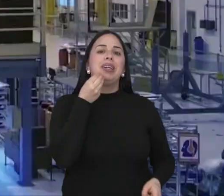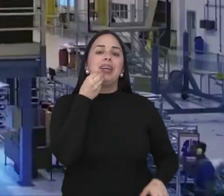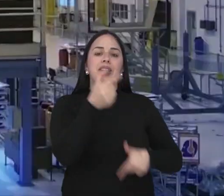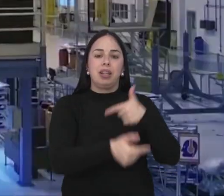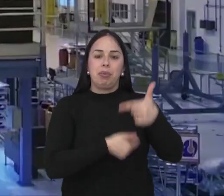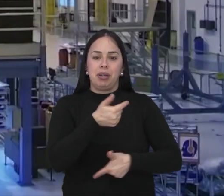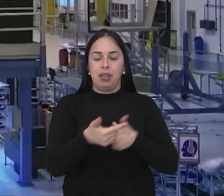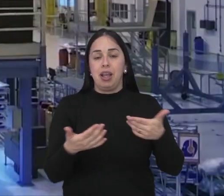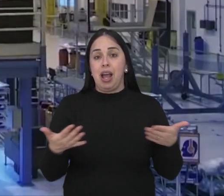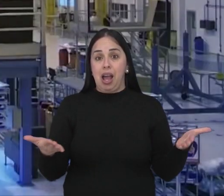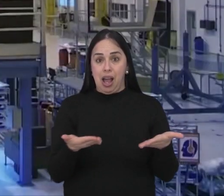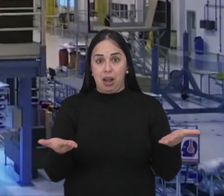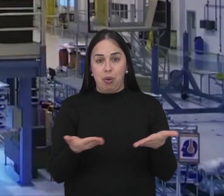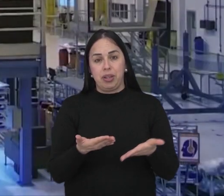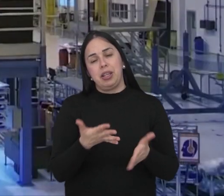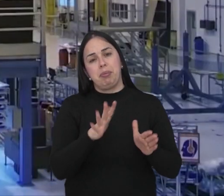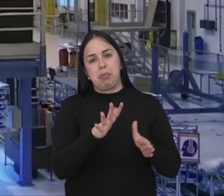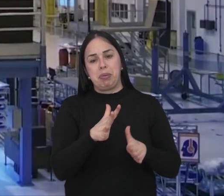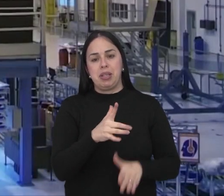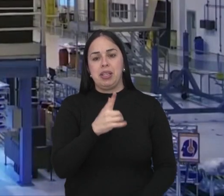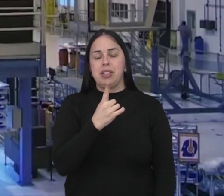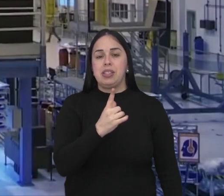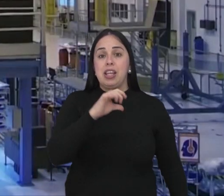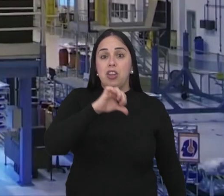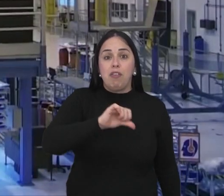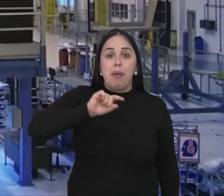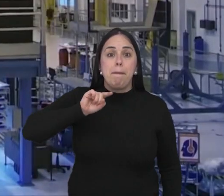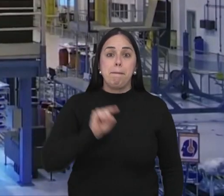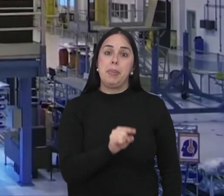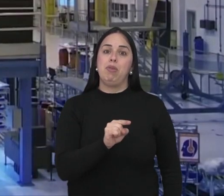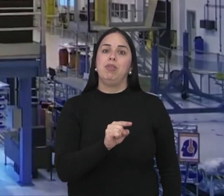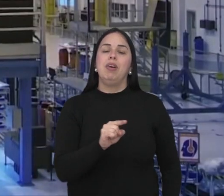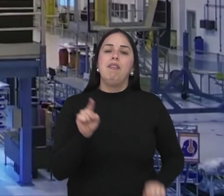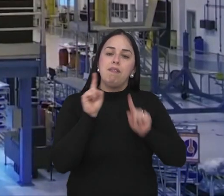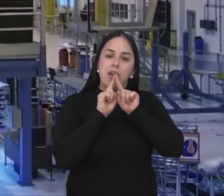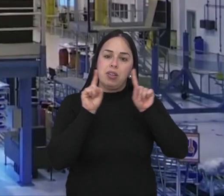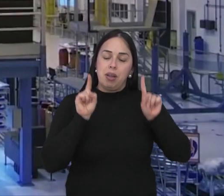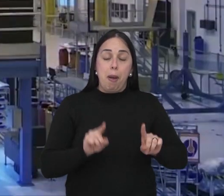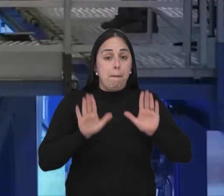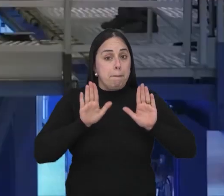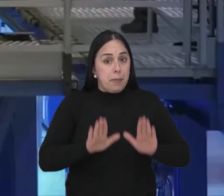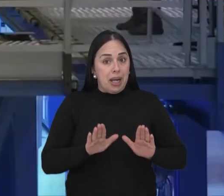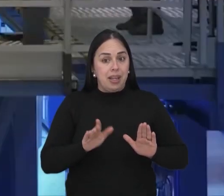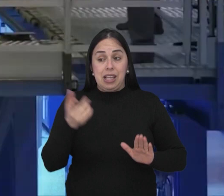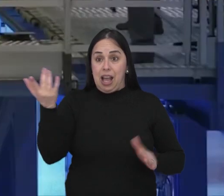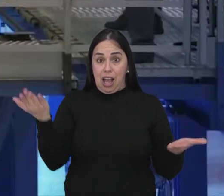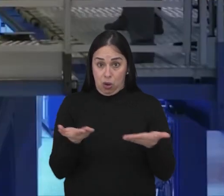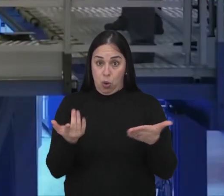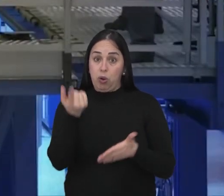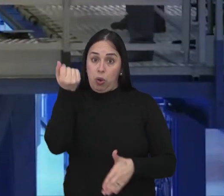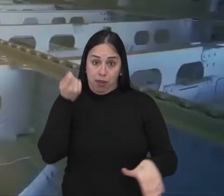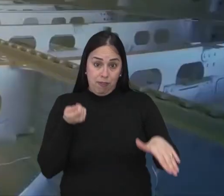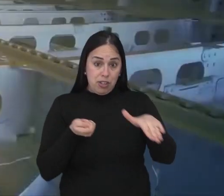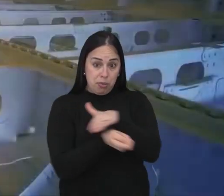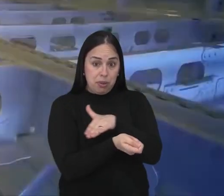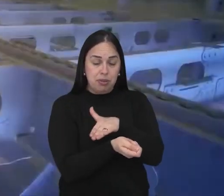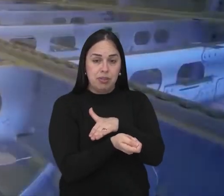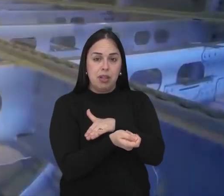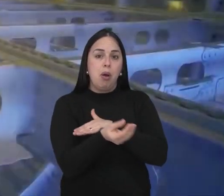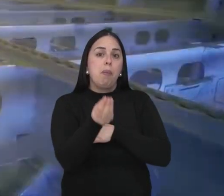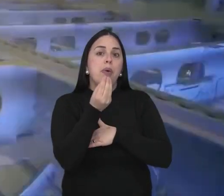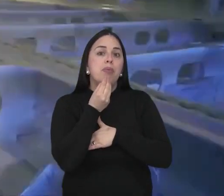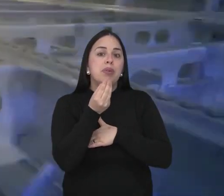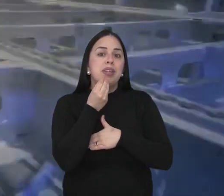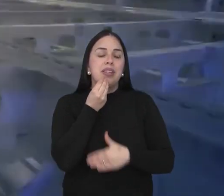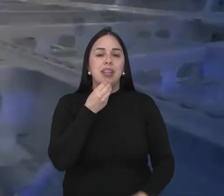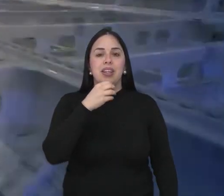de empregos. Atualmente, a Embraer tem cerca de 19 mil funcionários. A expectativa com o investimento é